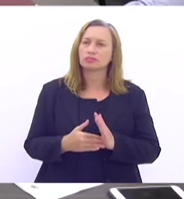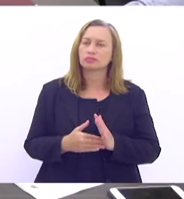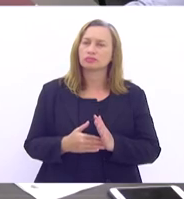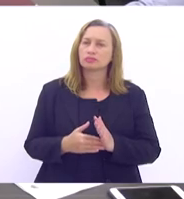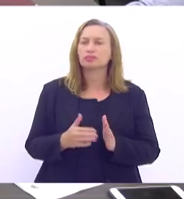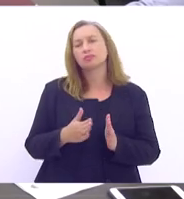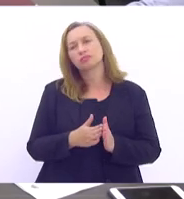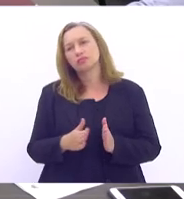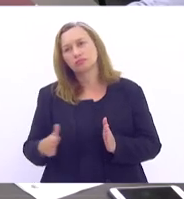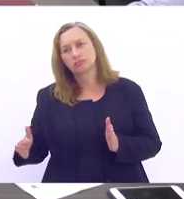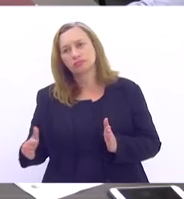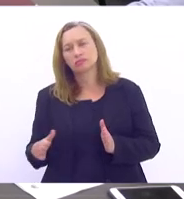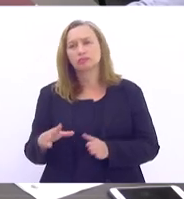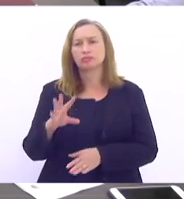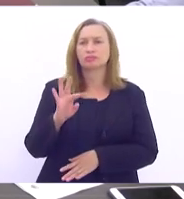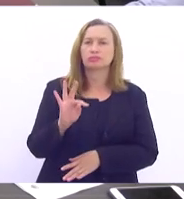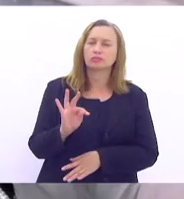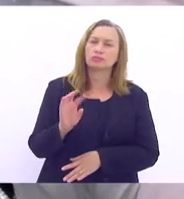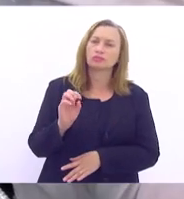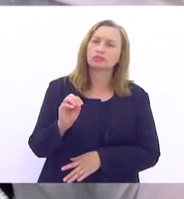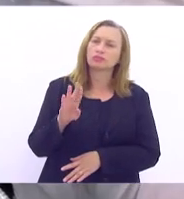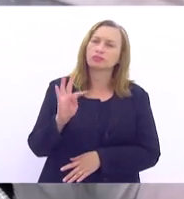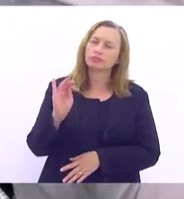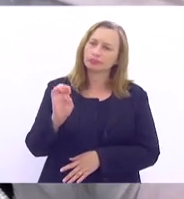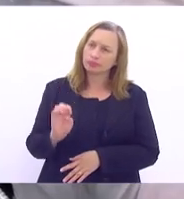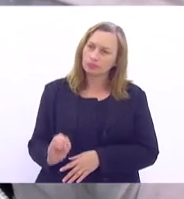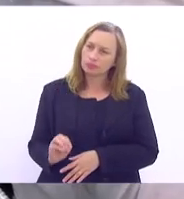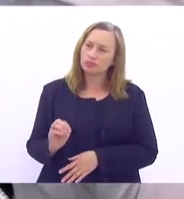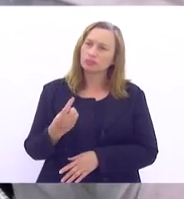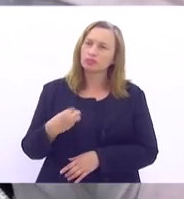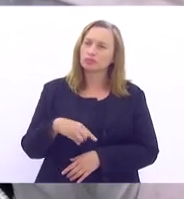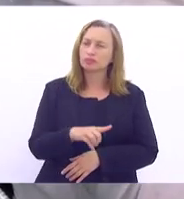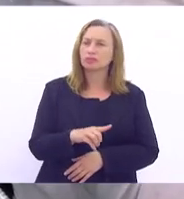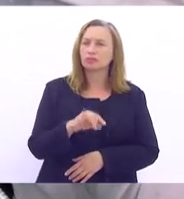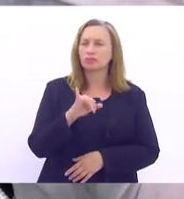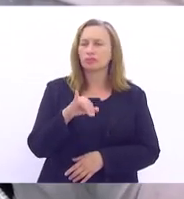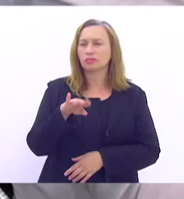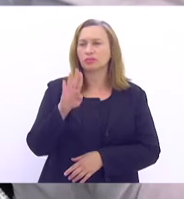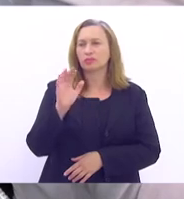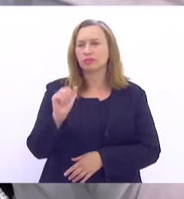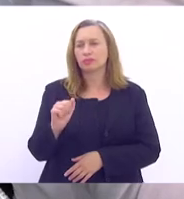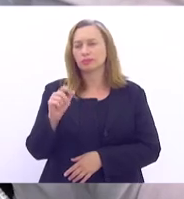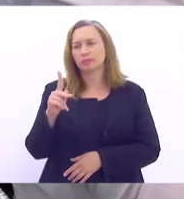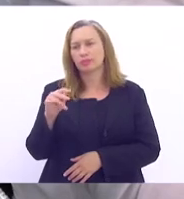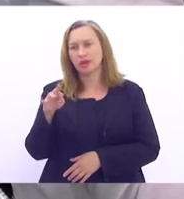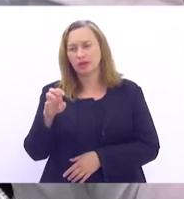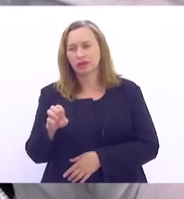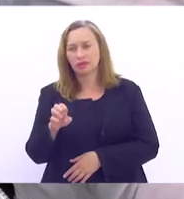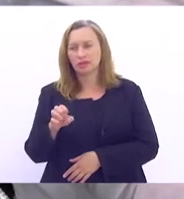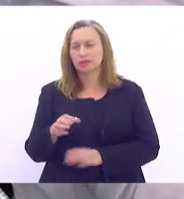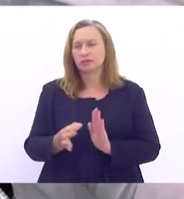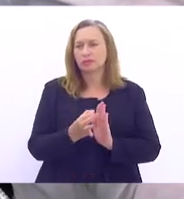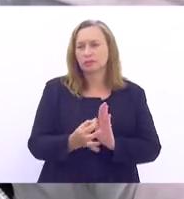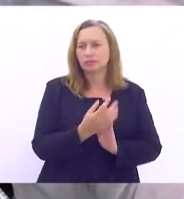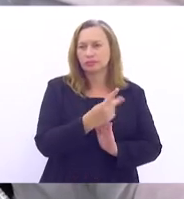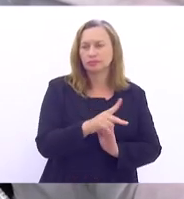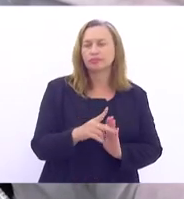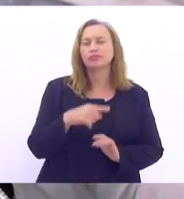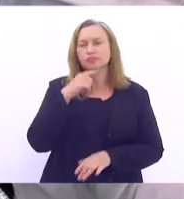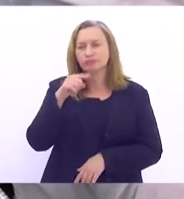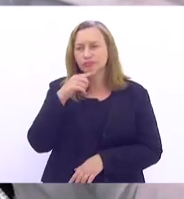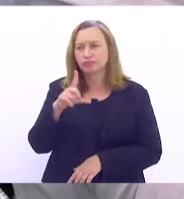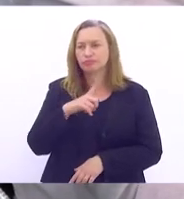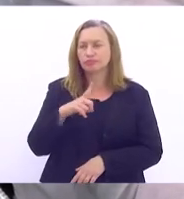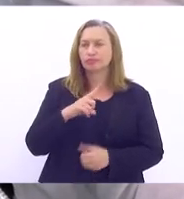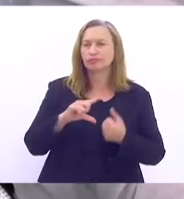deveria ir previamente para o INEPAC para aparecer. Deixando claro aqui que o que poderia criar alguma dúvida era o